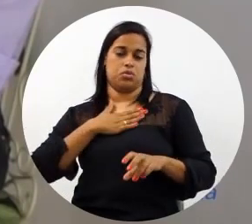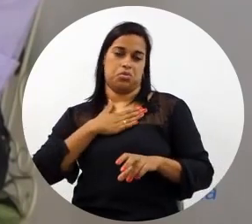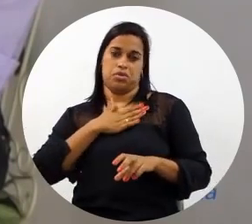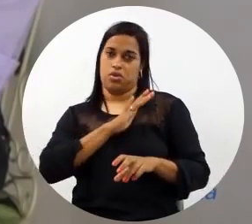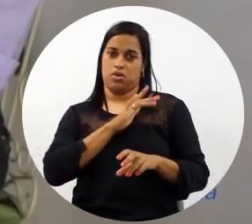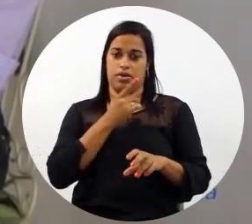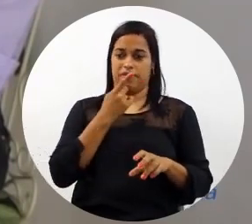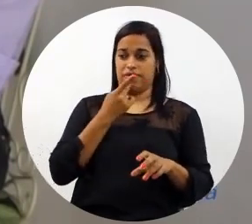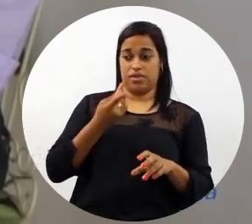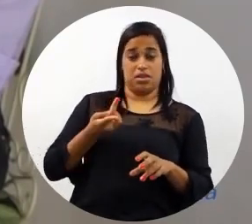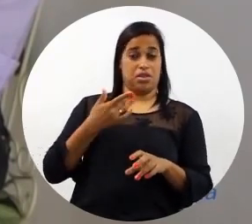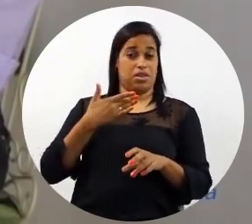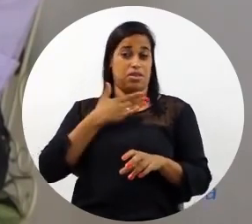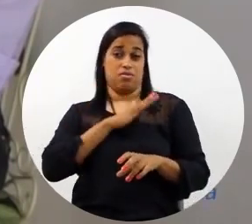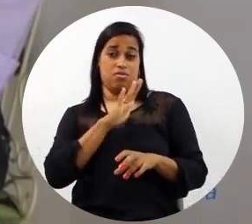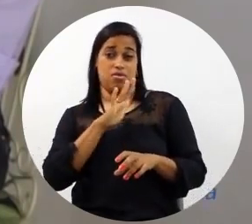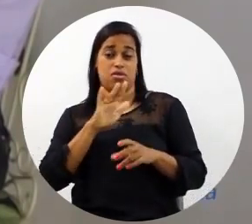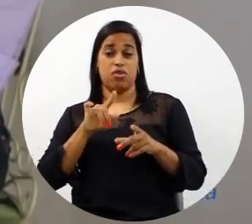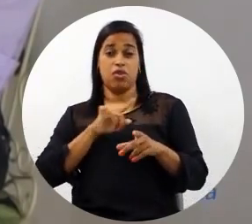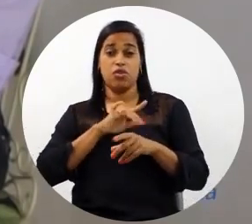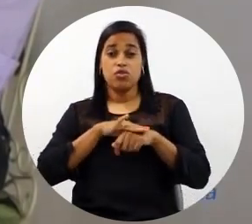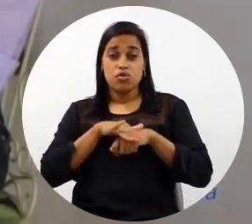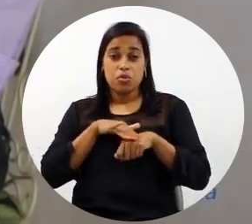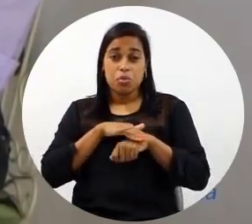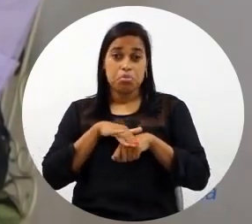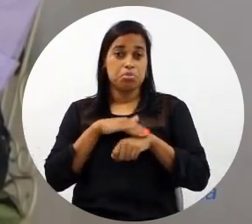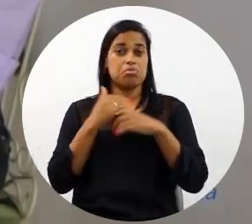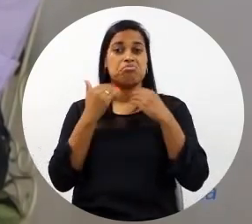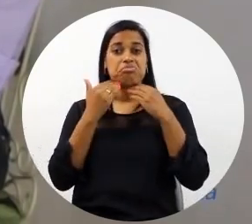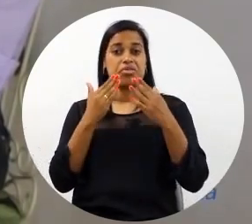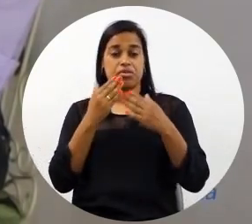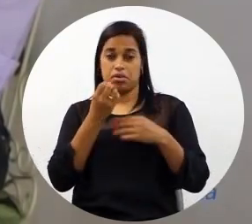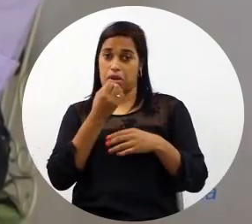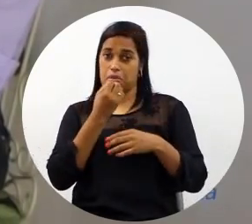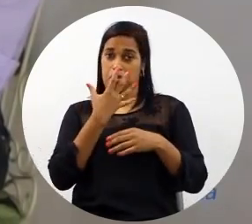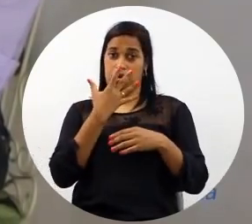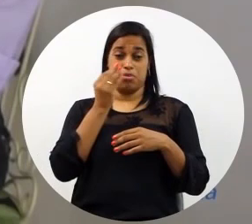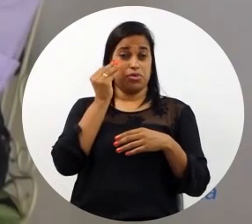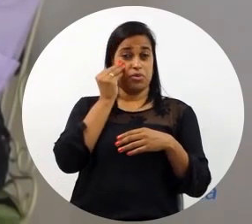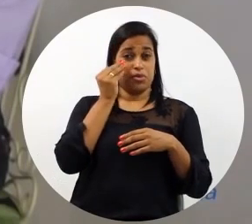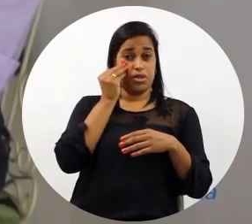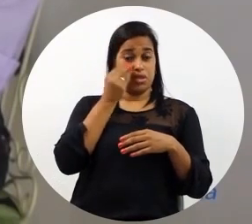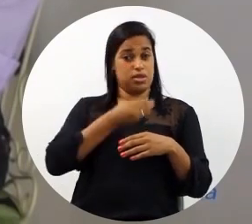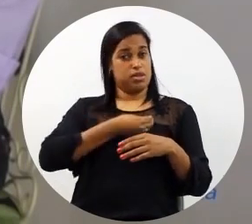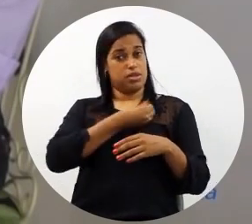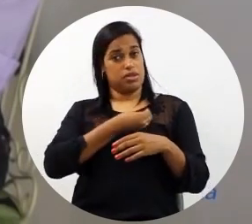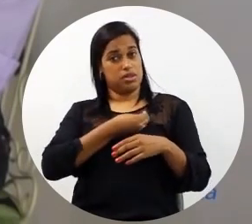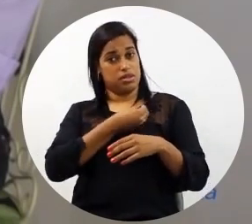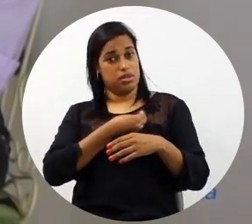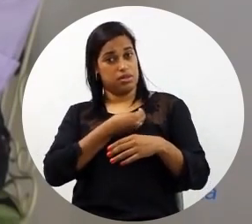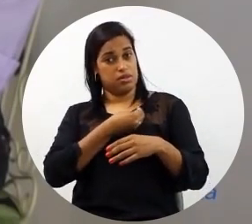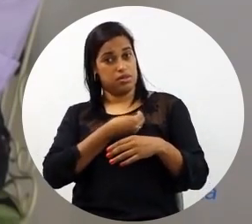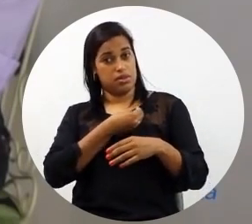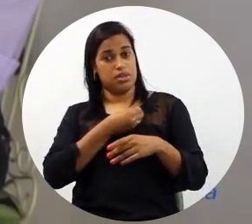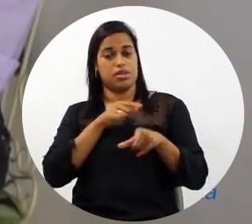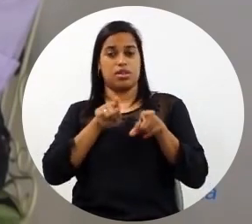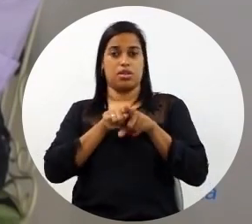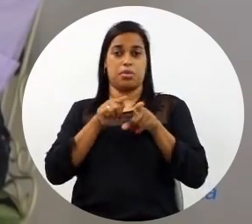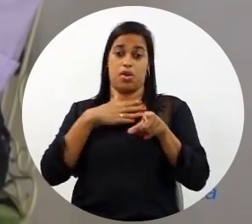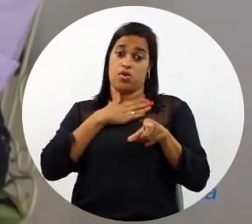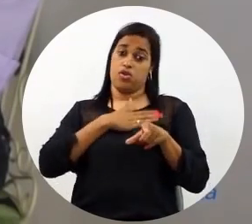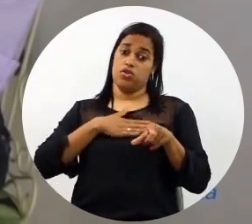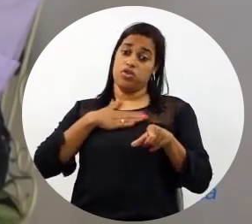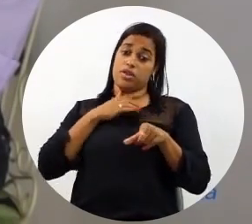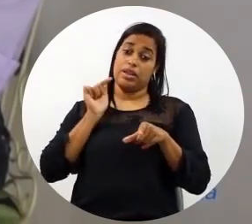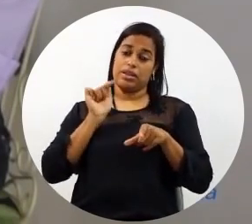querendo dizer, aquilo não me atrai, aquilo não me faz bem, as minhas experiências de vida não me conduziram a gostar